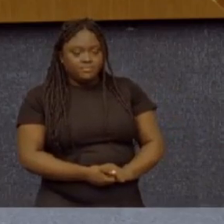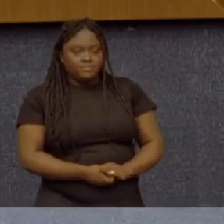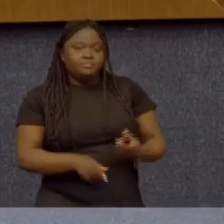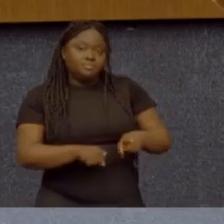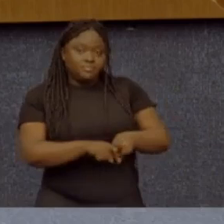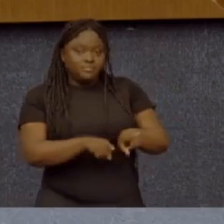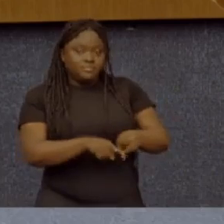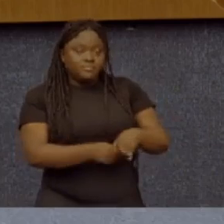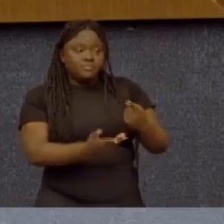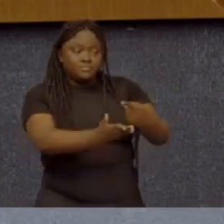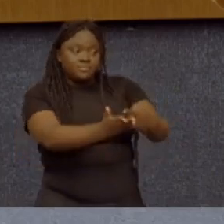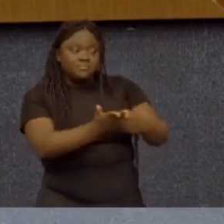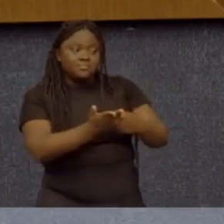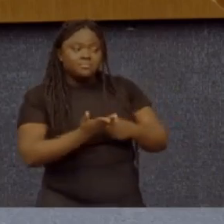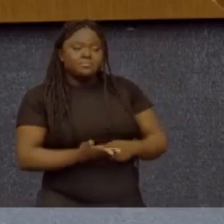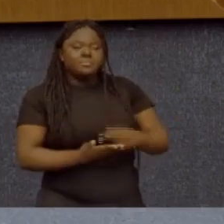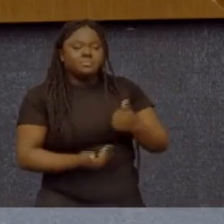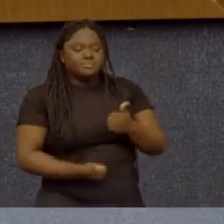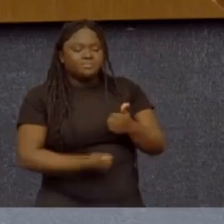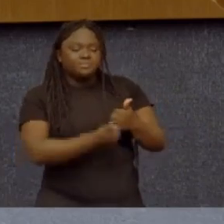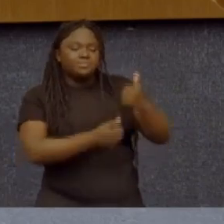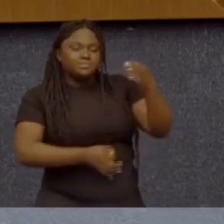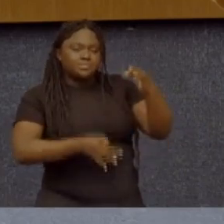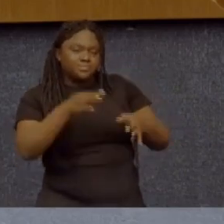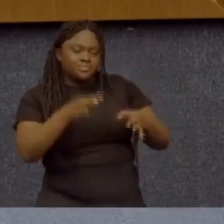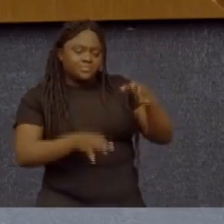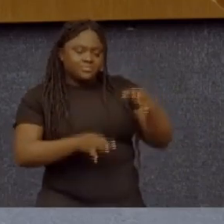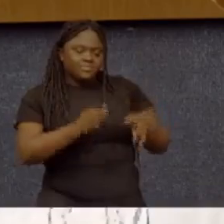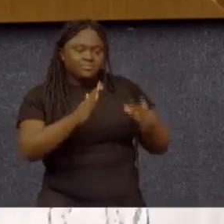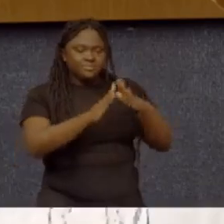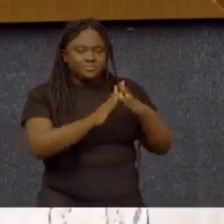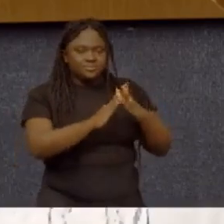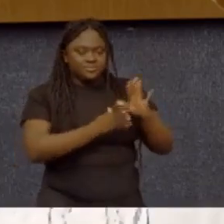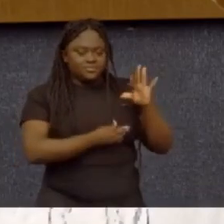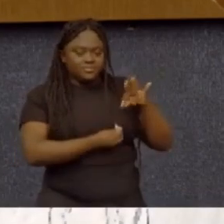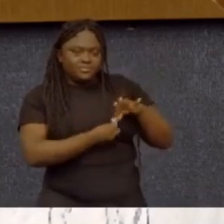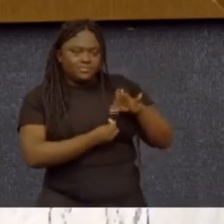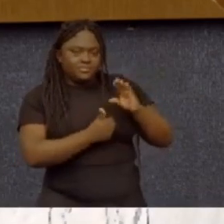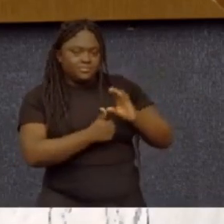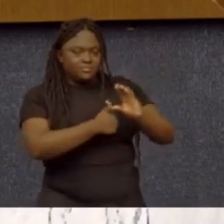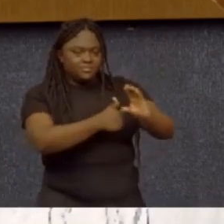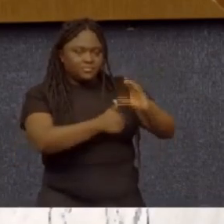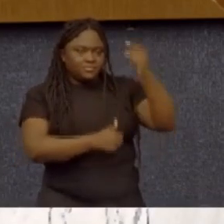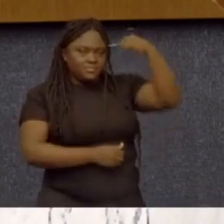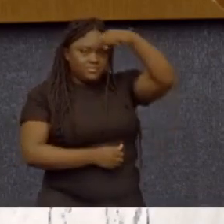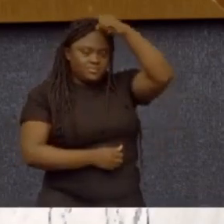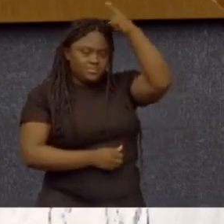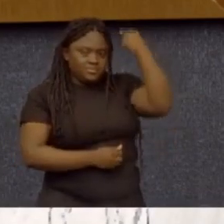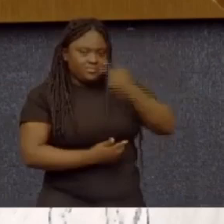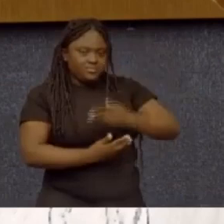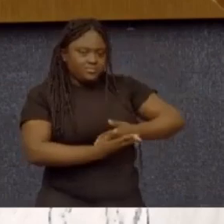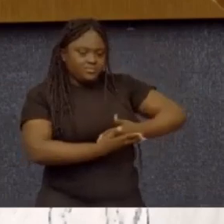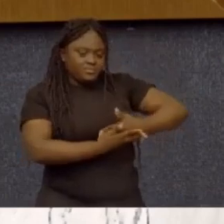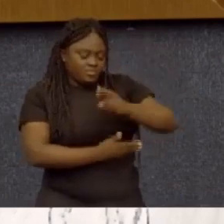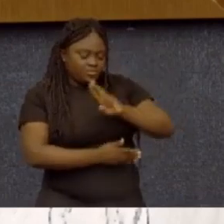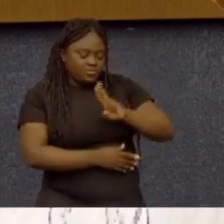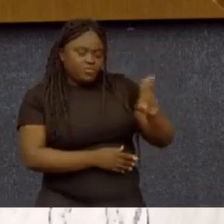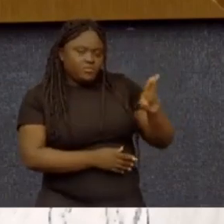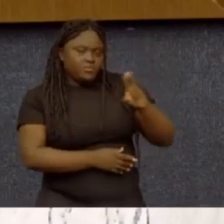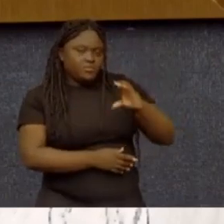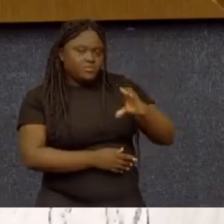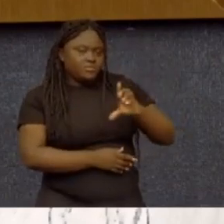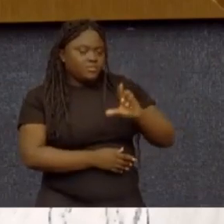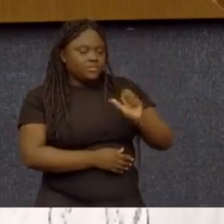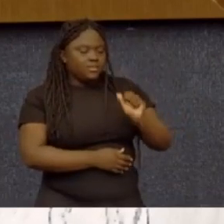E convidamos também a assessora jurídica da Casa Espírita Cristã Santo Agostinho, Clarissa